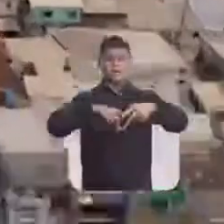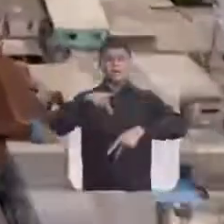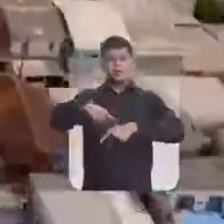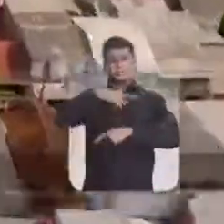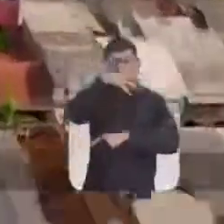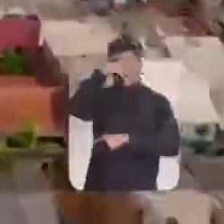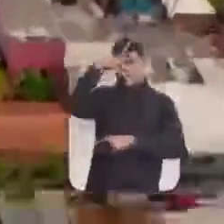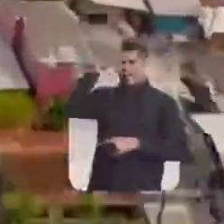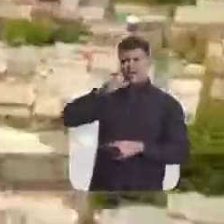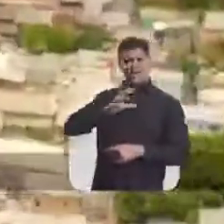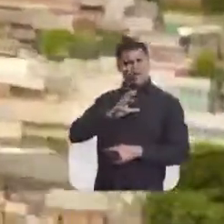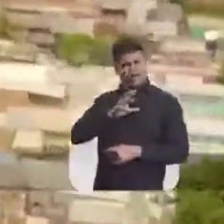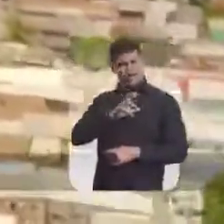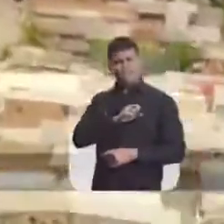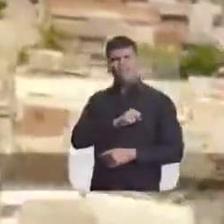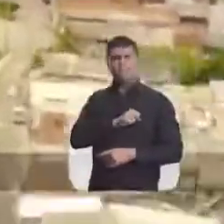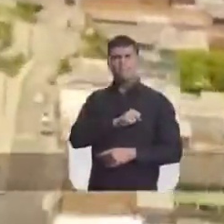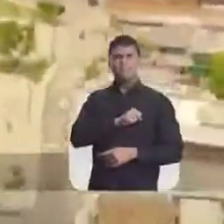Manauarama,